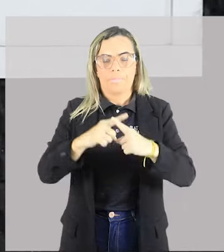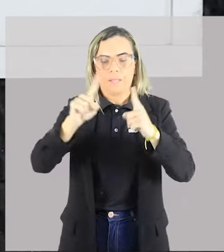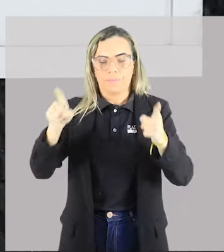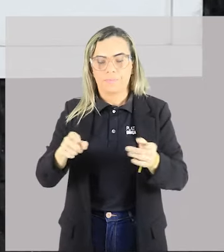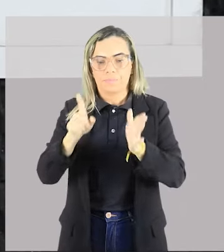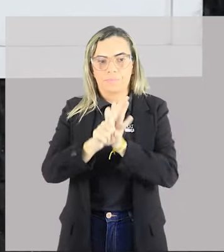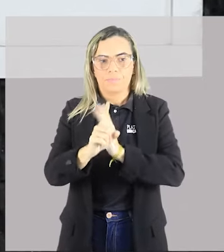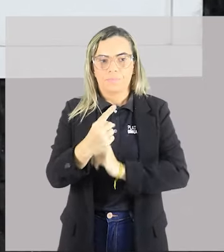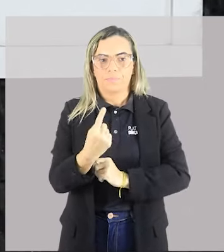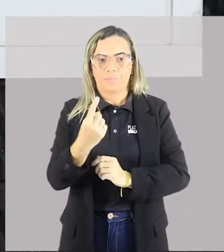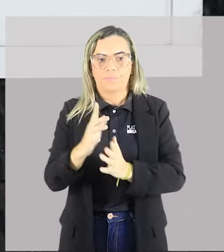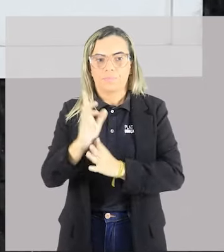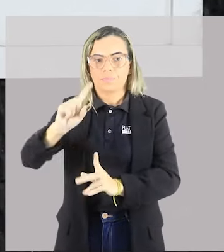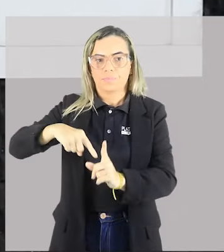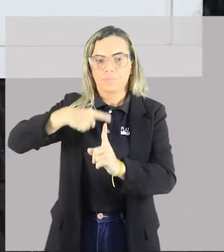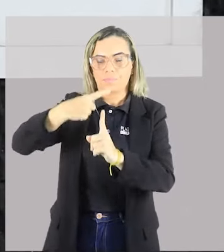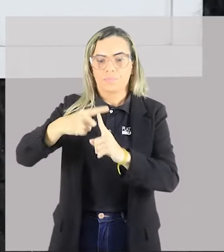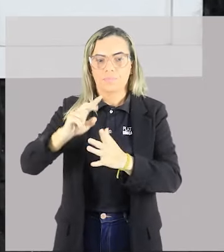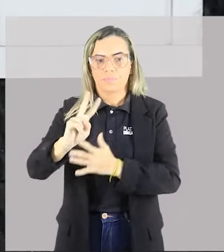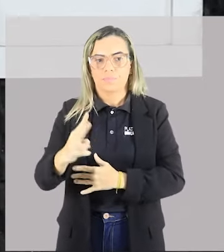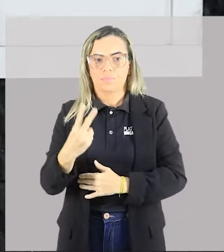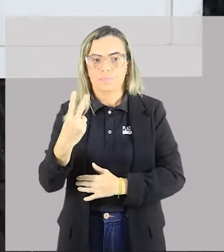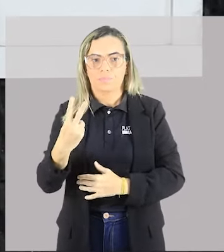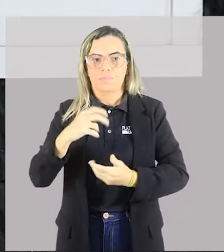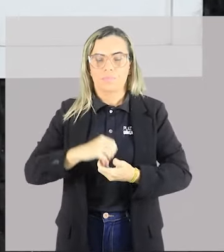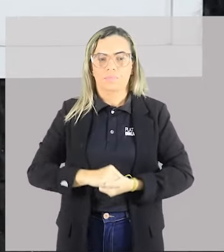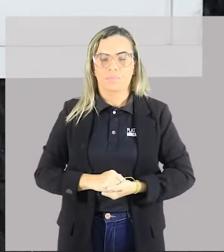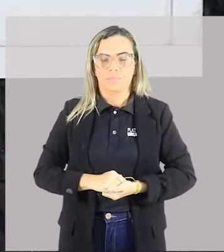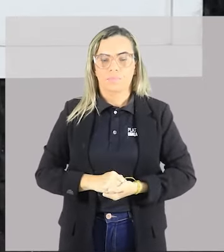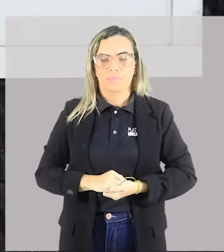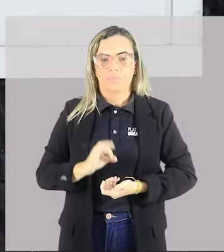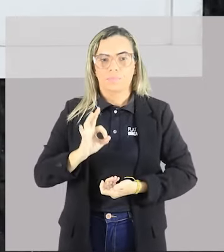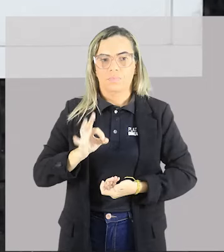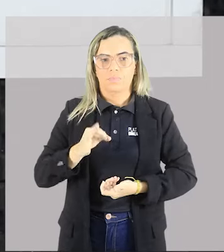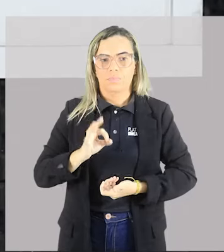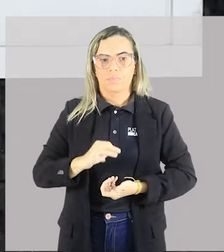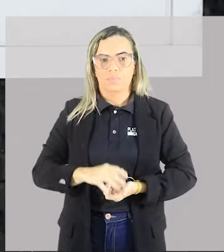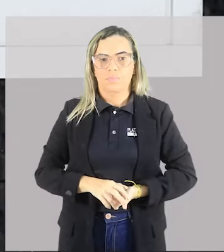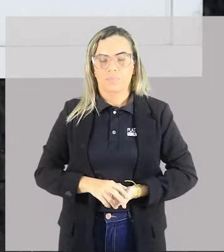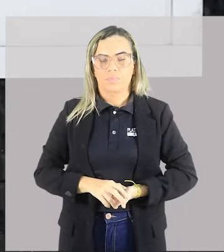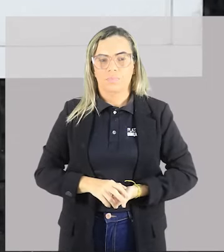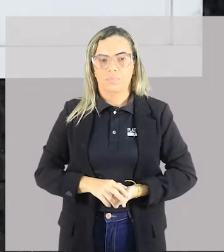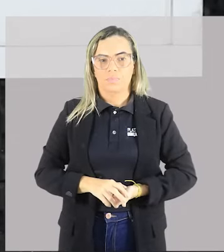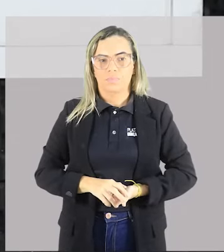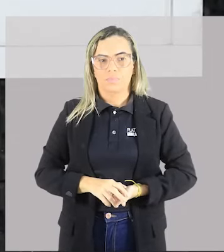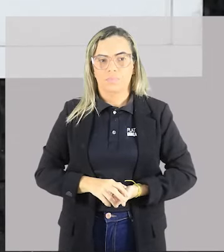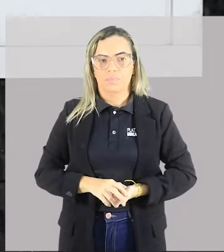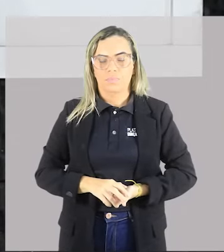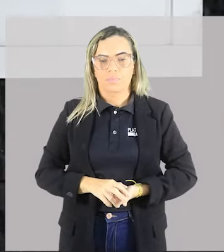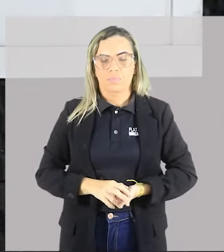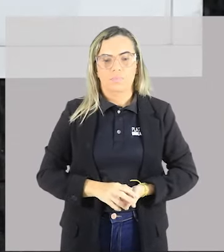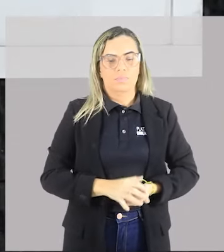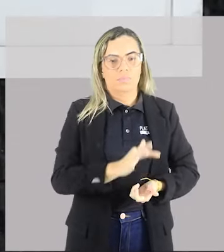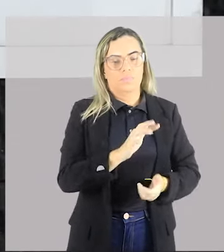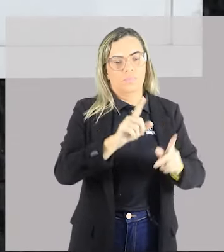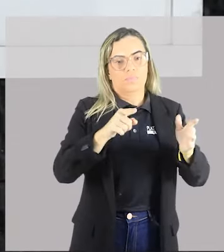-1 + 2 certo nós vamos encontrar aqui o f